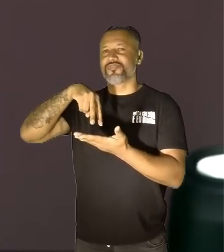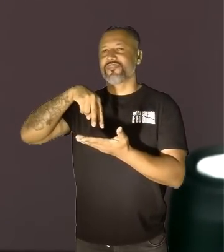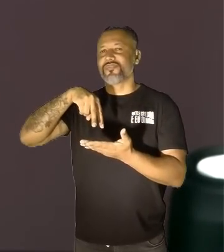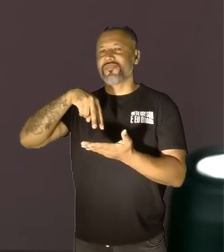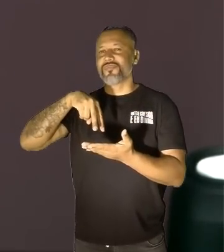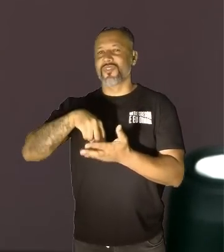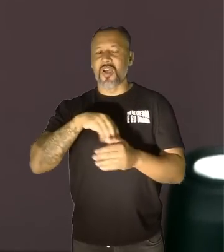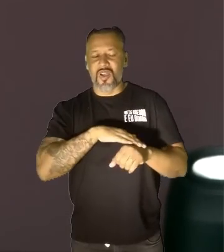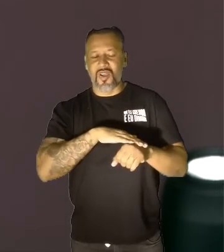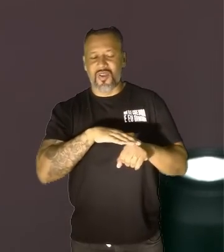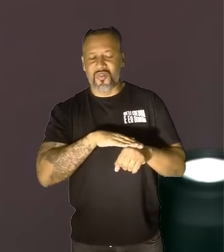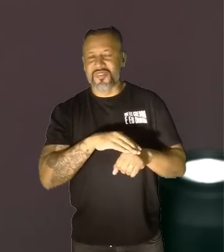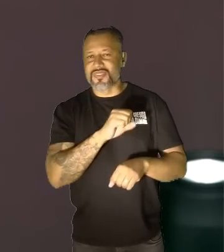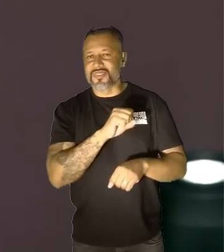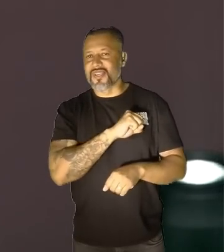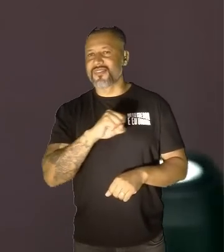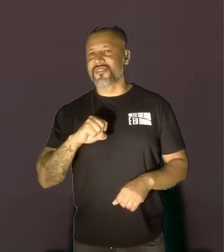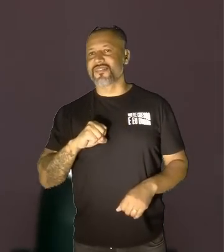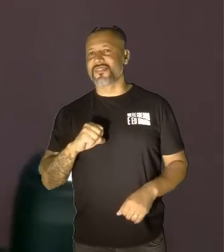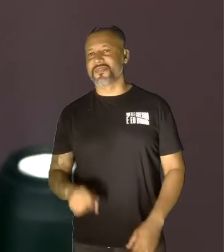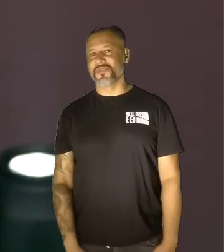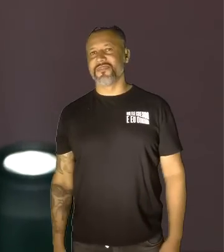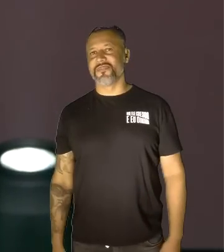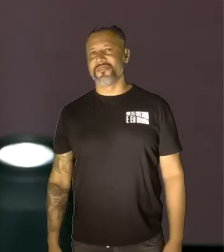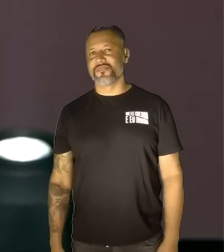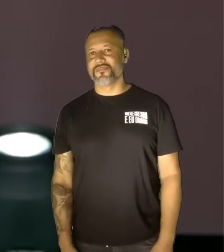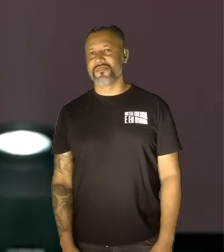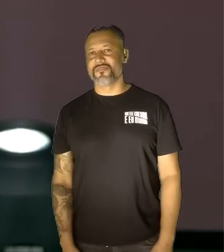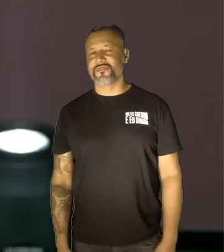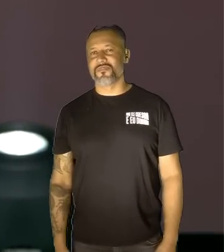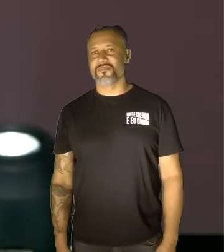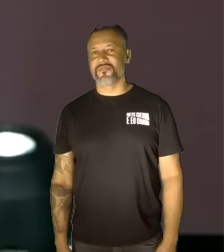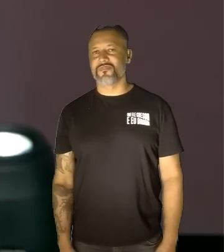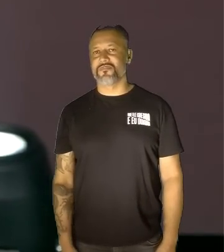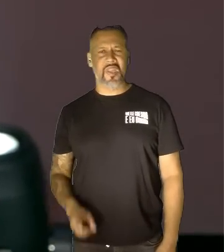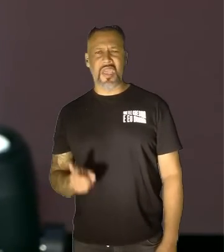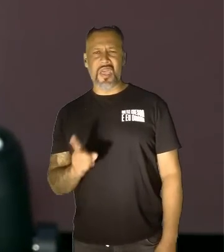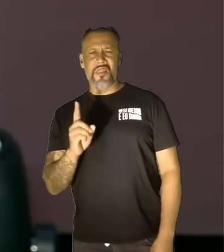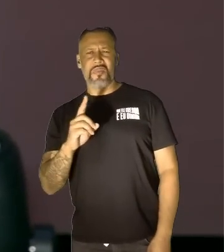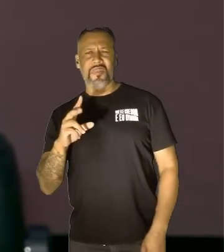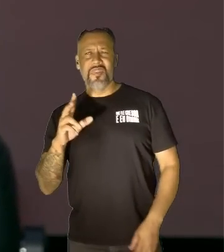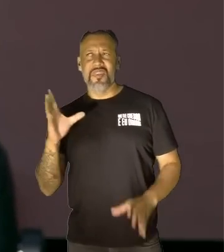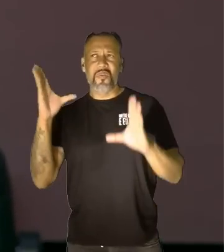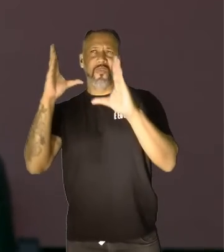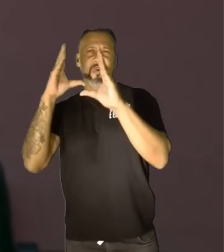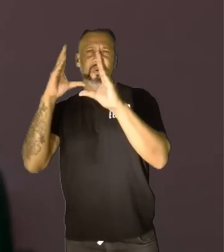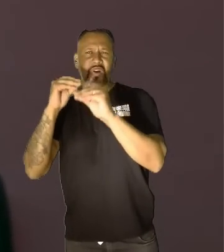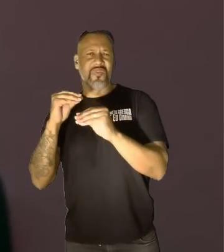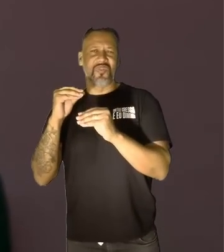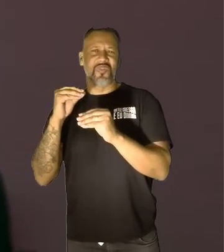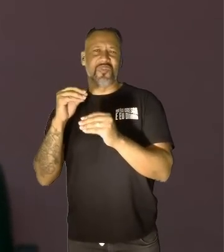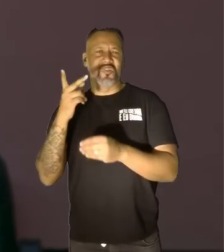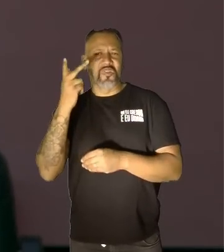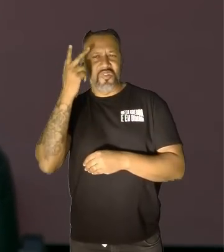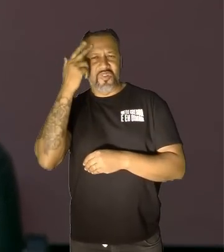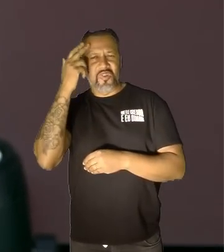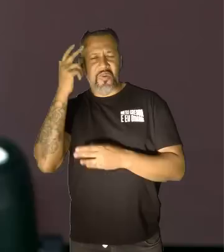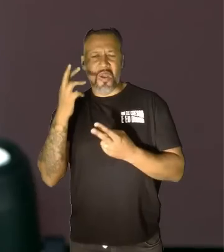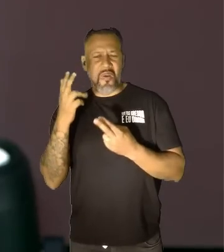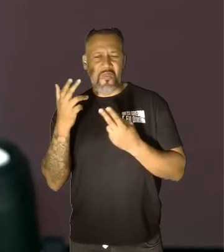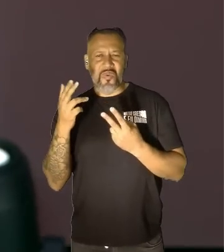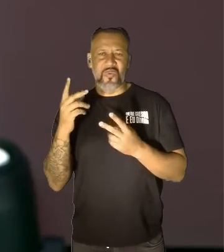falar com Samuel. Não era uma noite comum. Não era uma noite comum. Não era uma noite